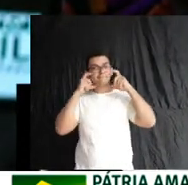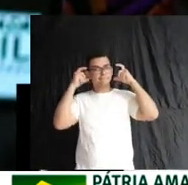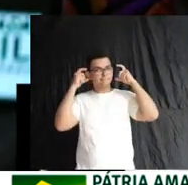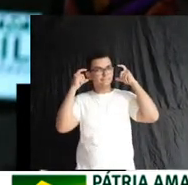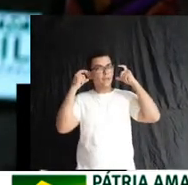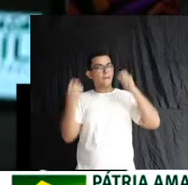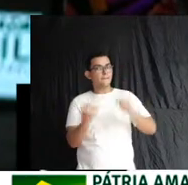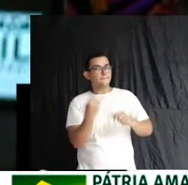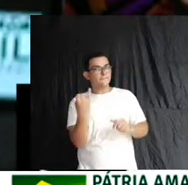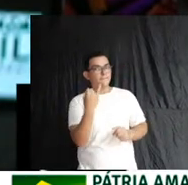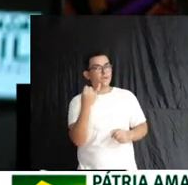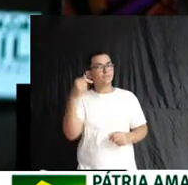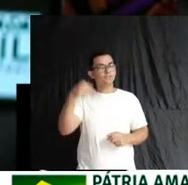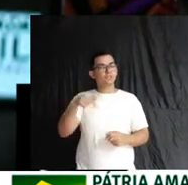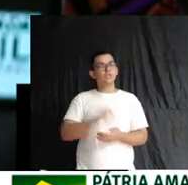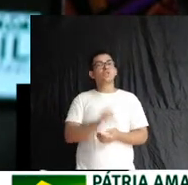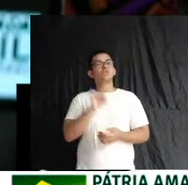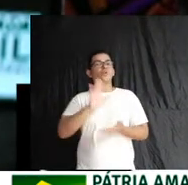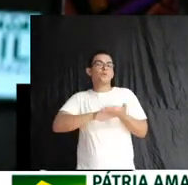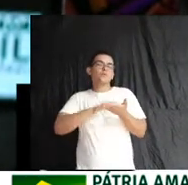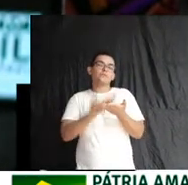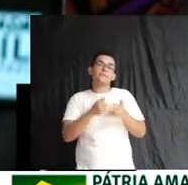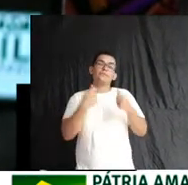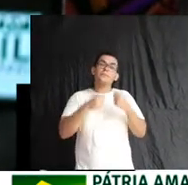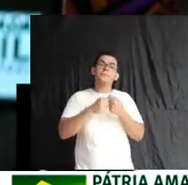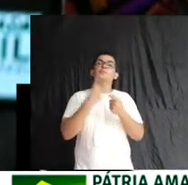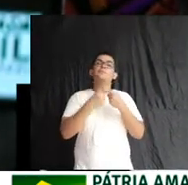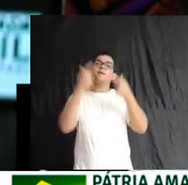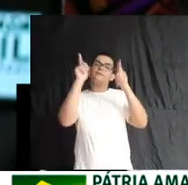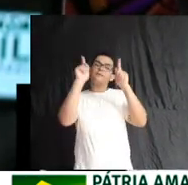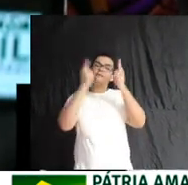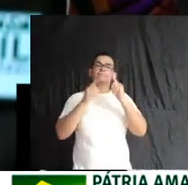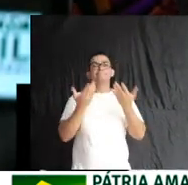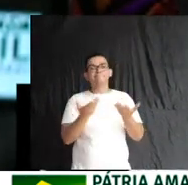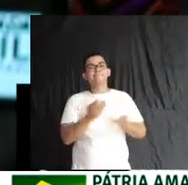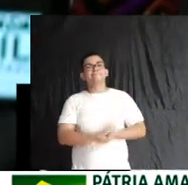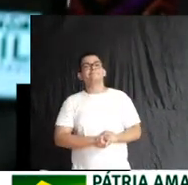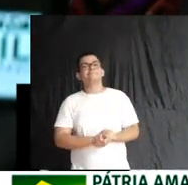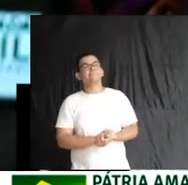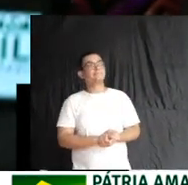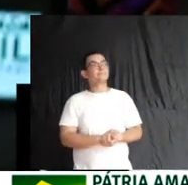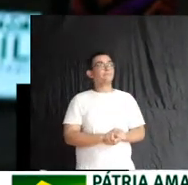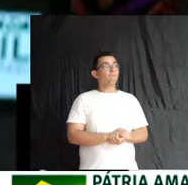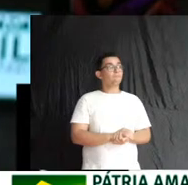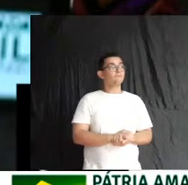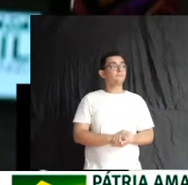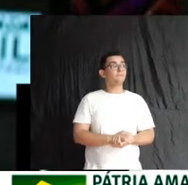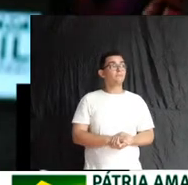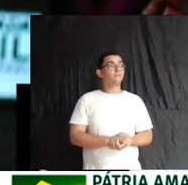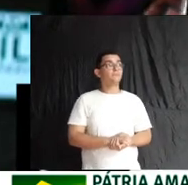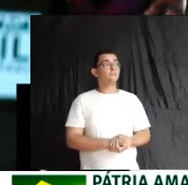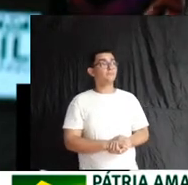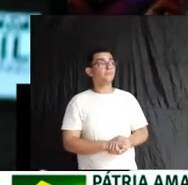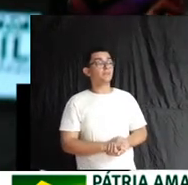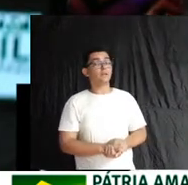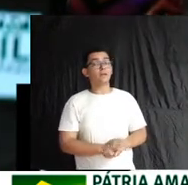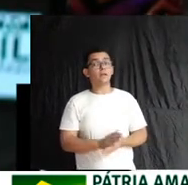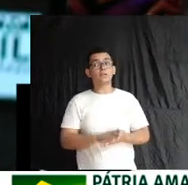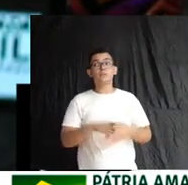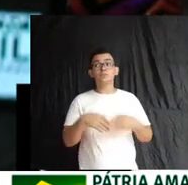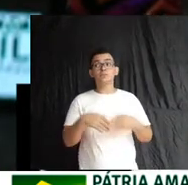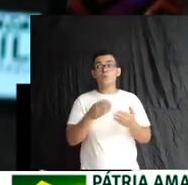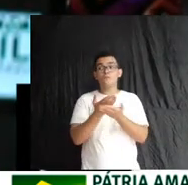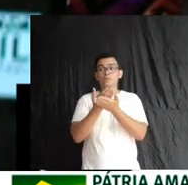né? Caramba! Todo mundo mascarado. E vocês ficam com a oportunidade de pedir uma música,